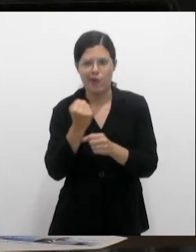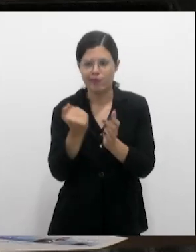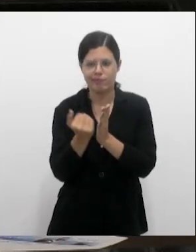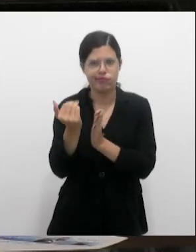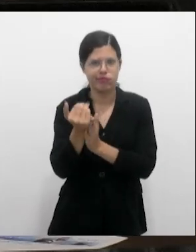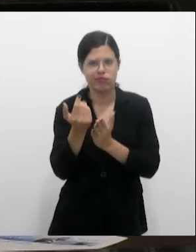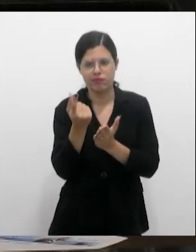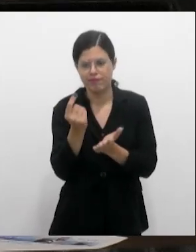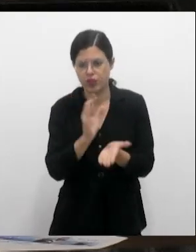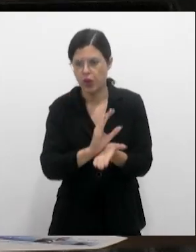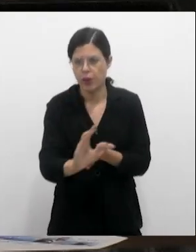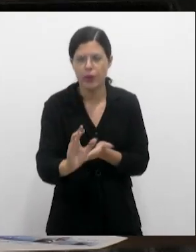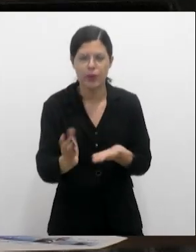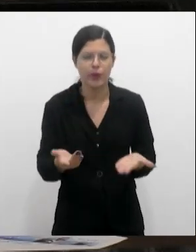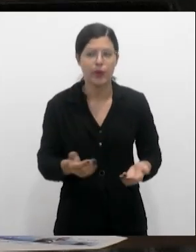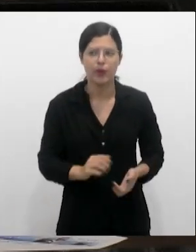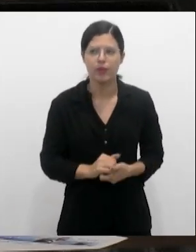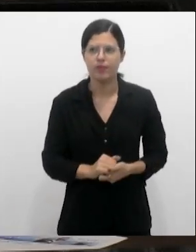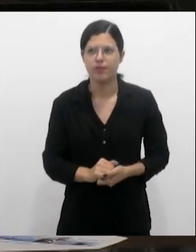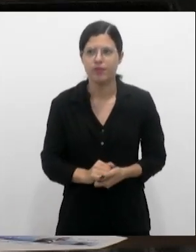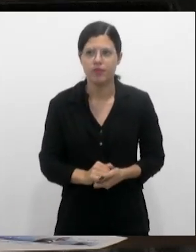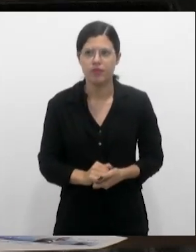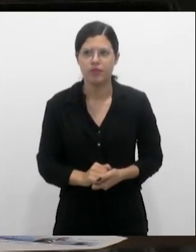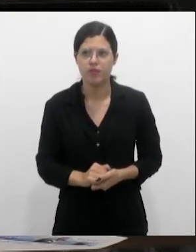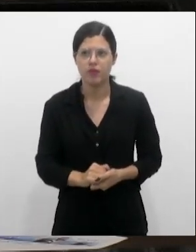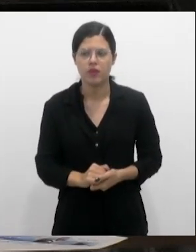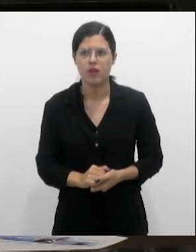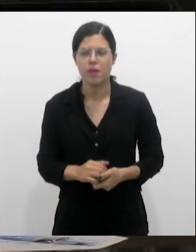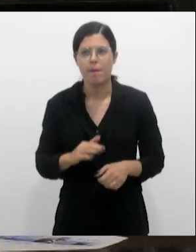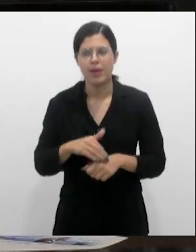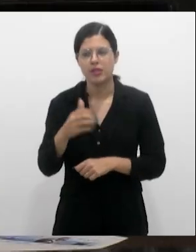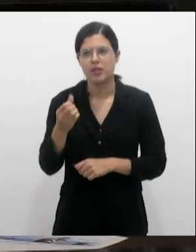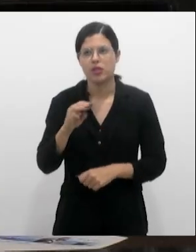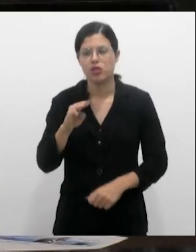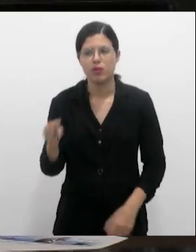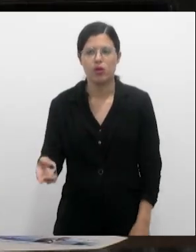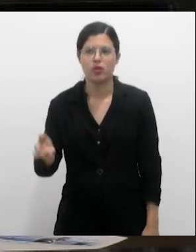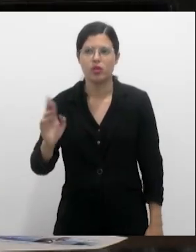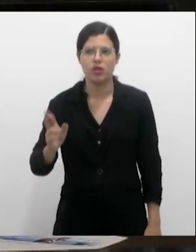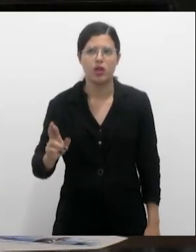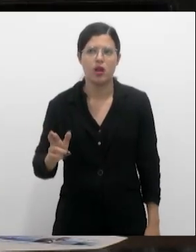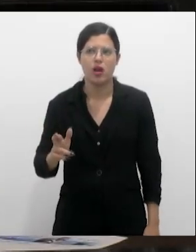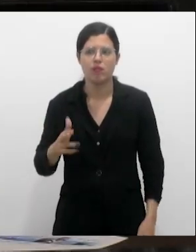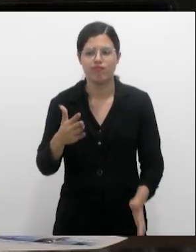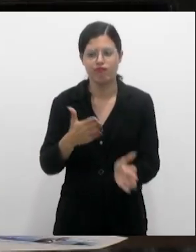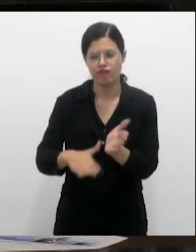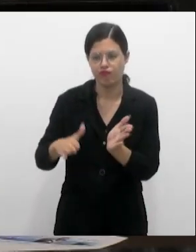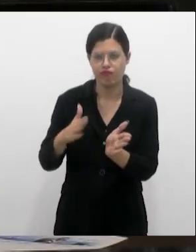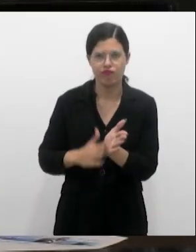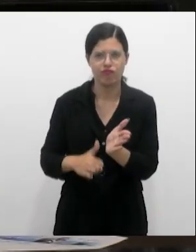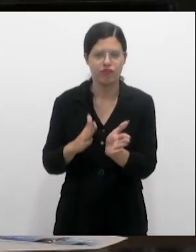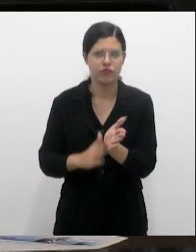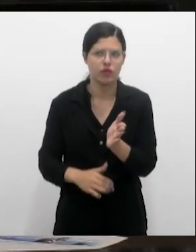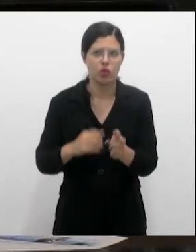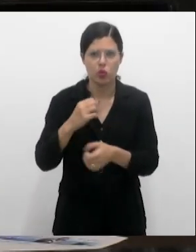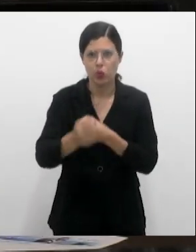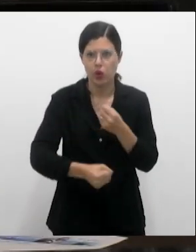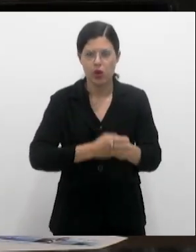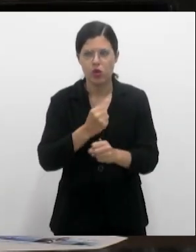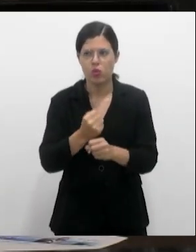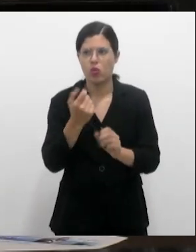BHLS, enfim, são mais de 6 bilhões de reais jogados às traças todo ano com um